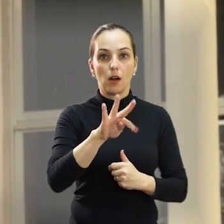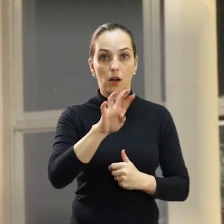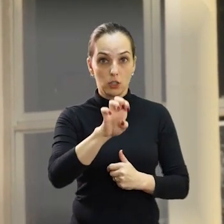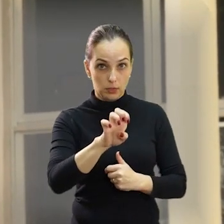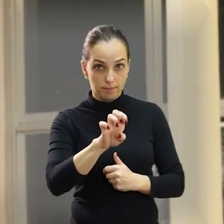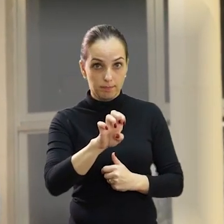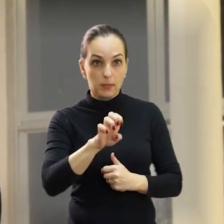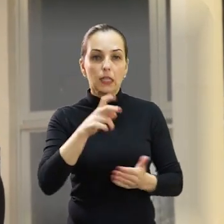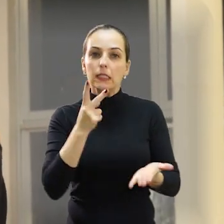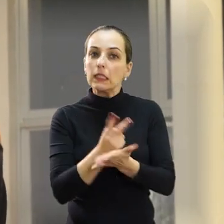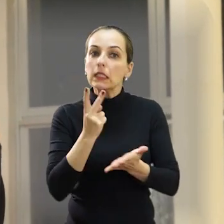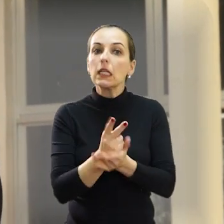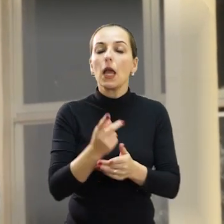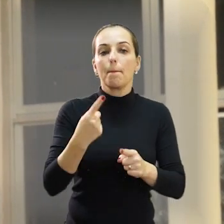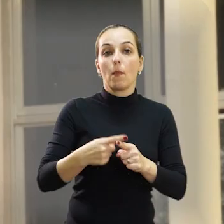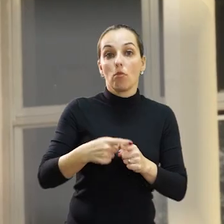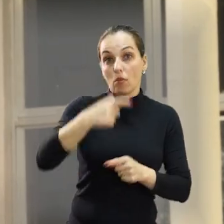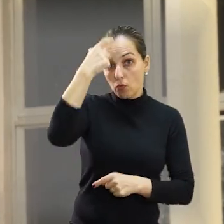que